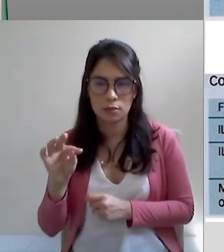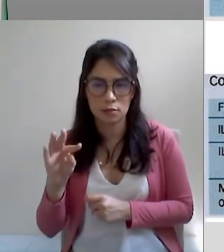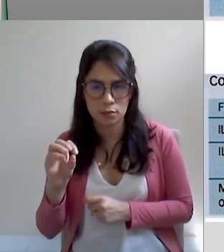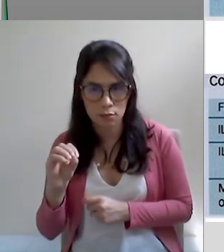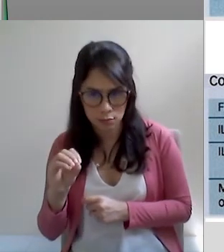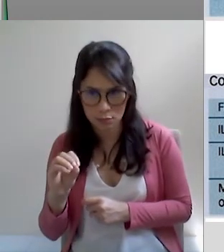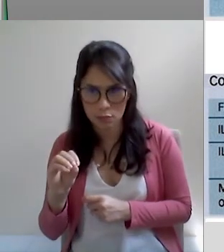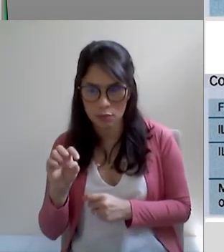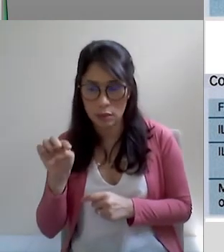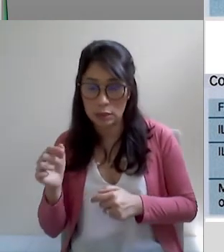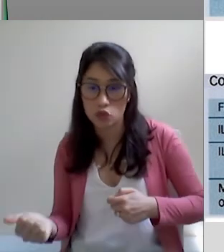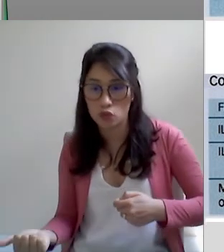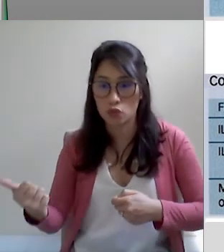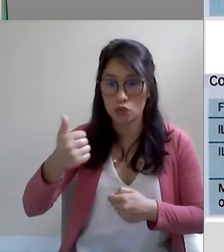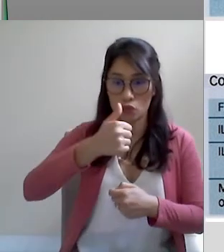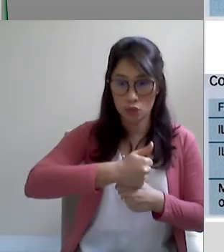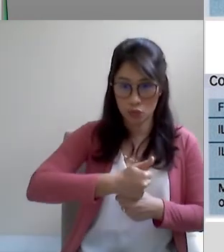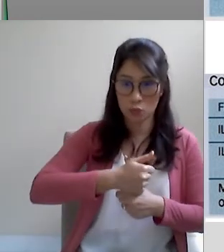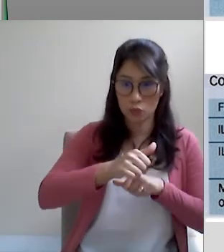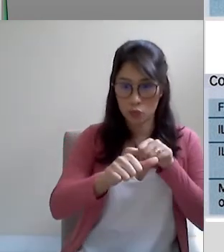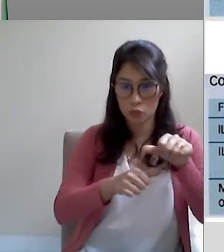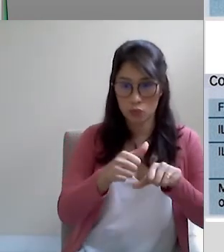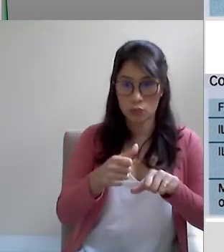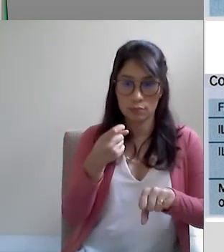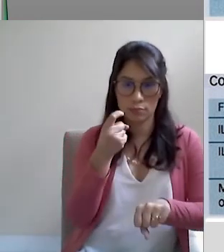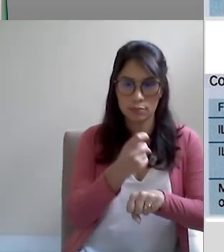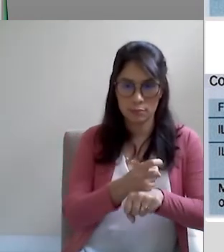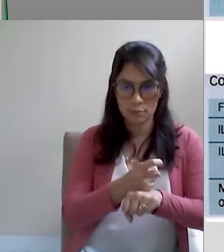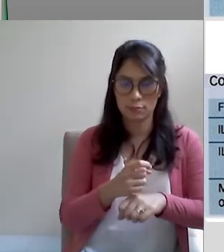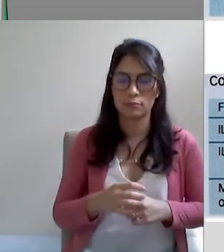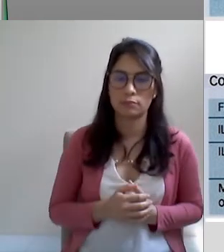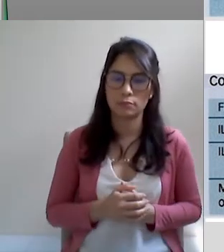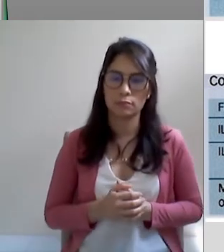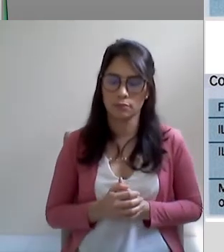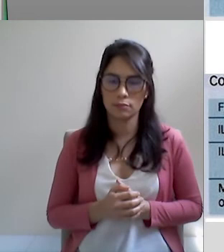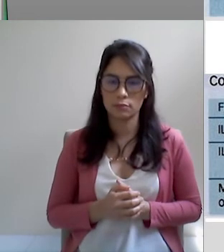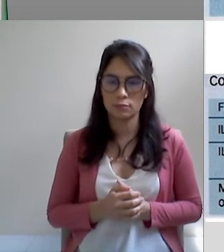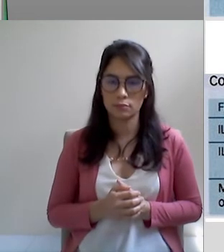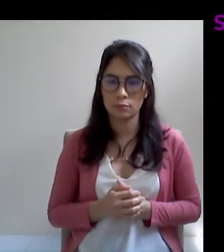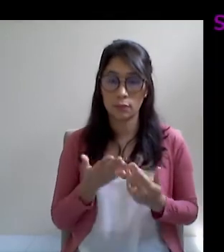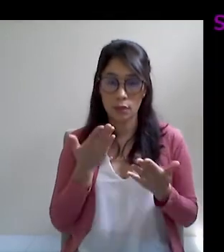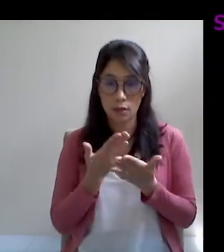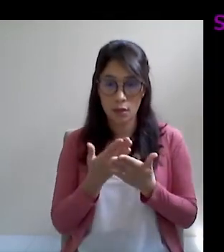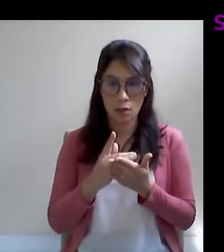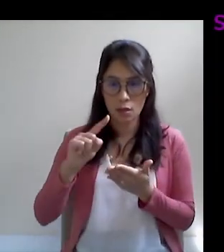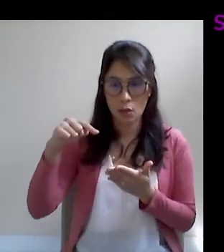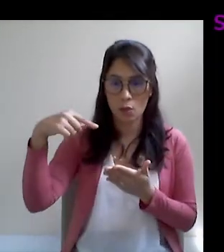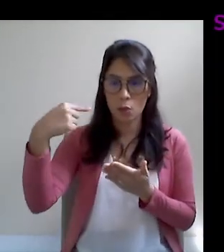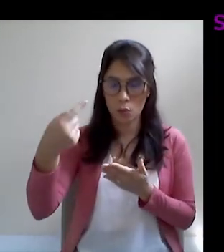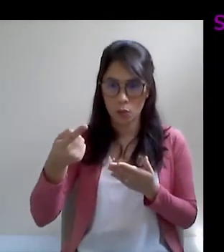que invadem o calo macio e substituem por matriz óssea calcificada.